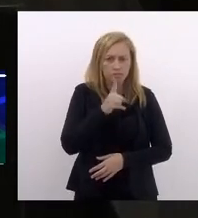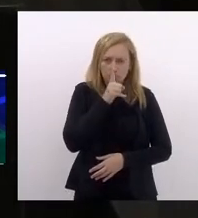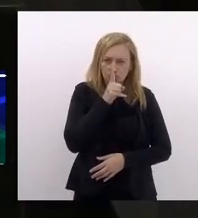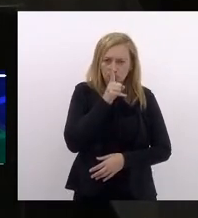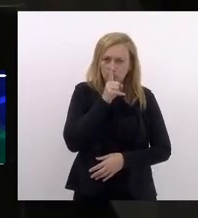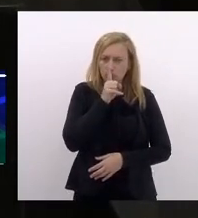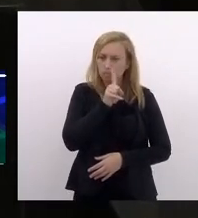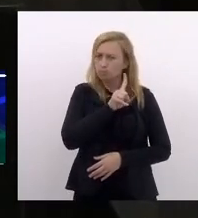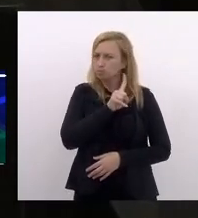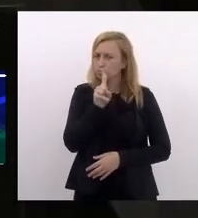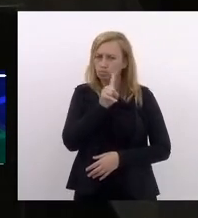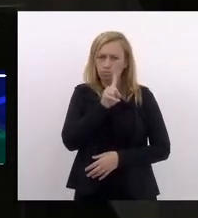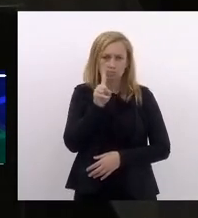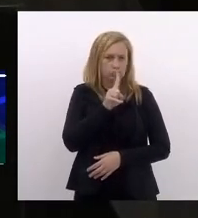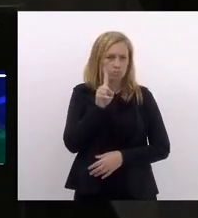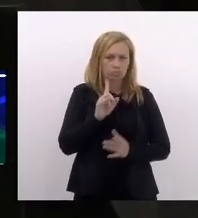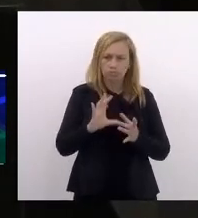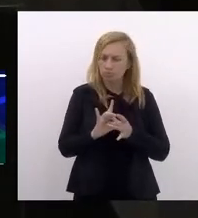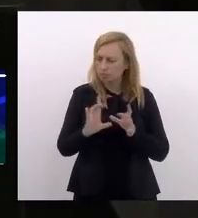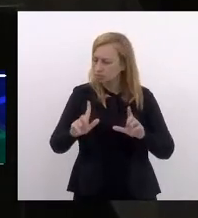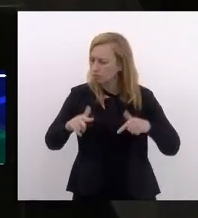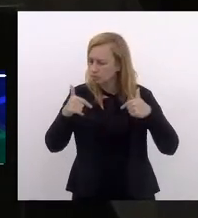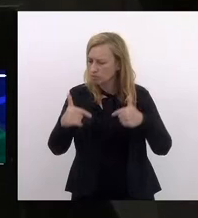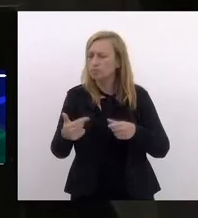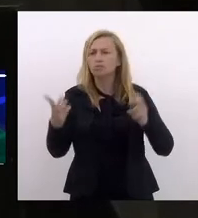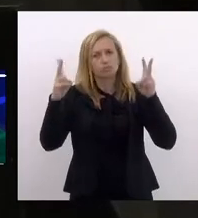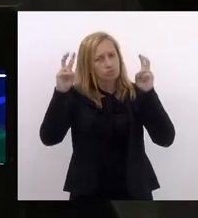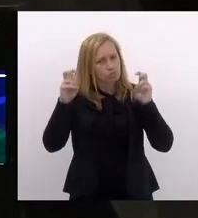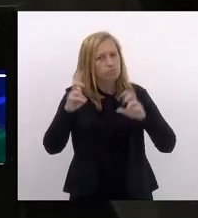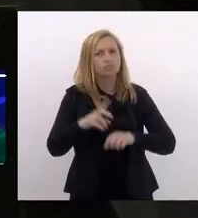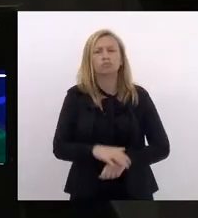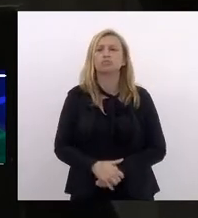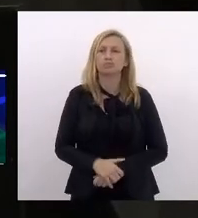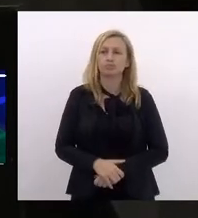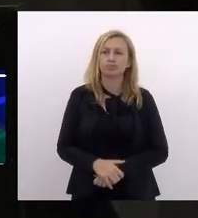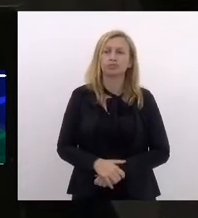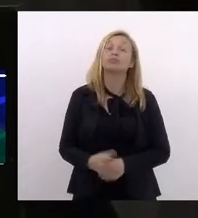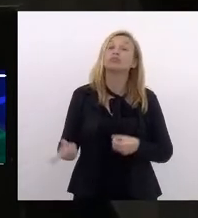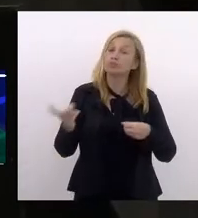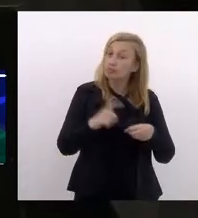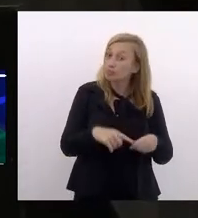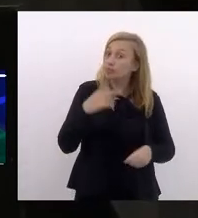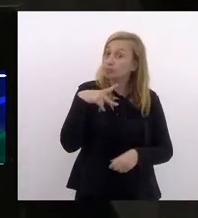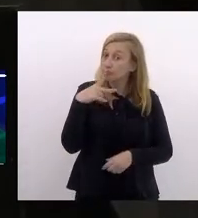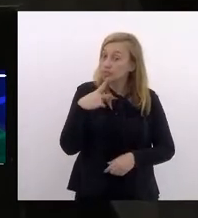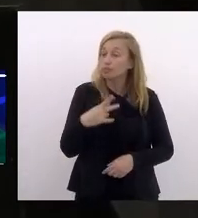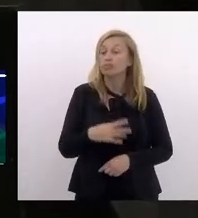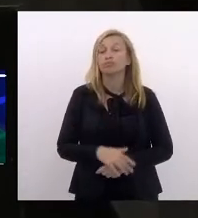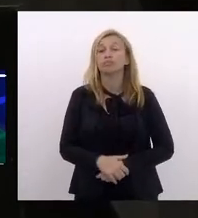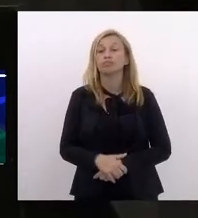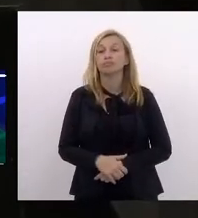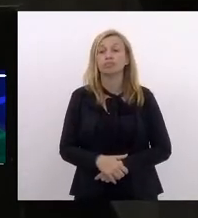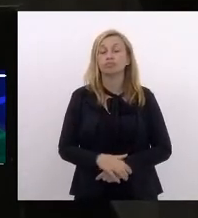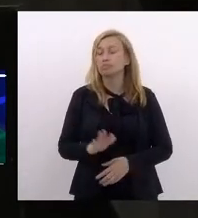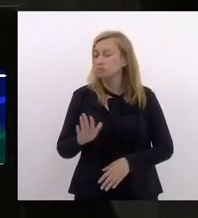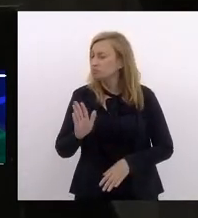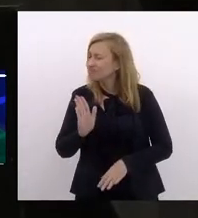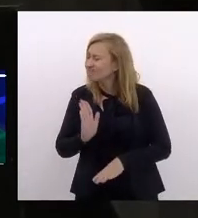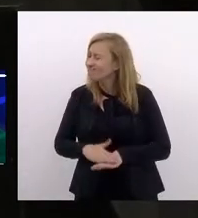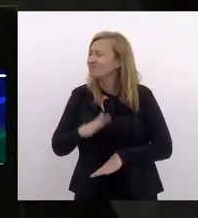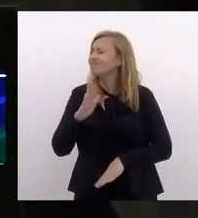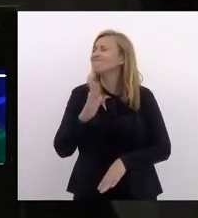calados nem deixando de agir sobre esse tema. Volto a dizer, quanto